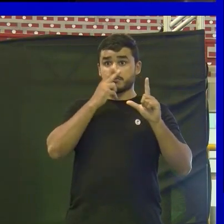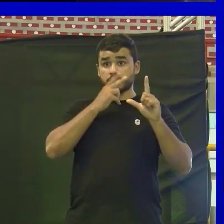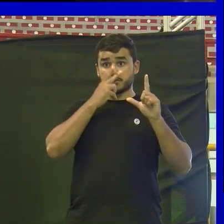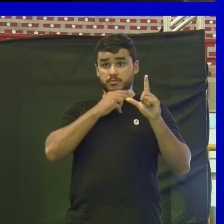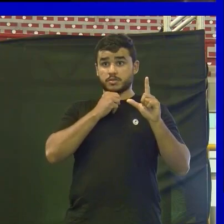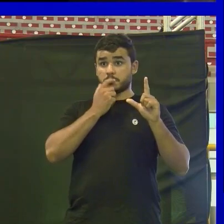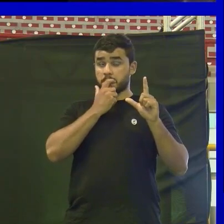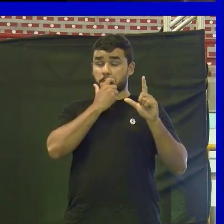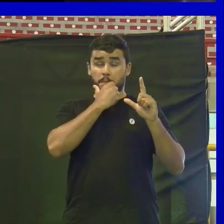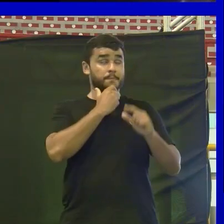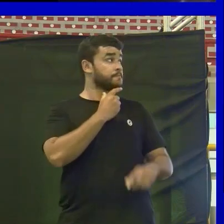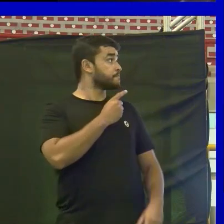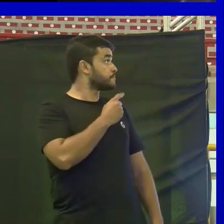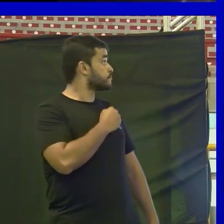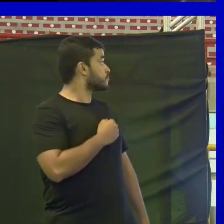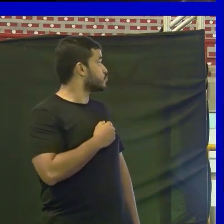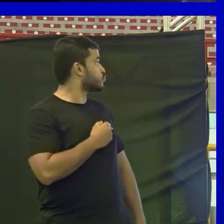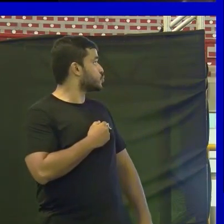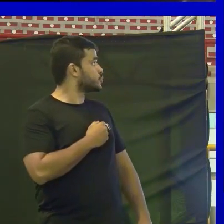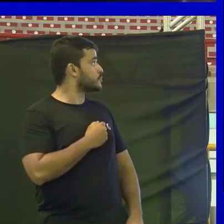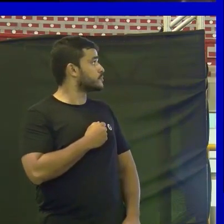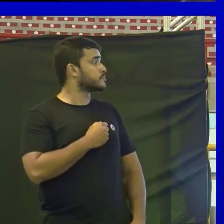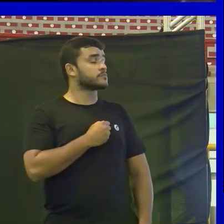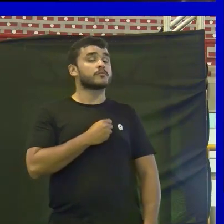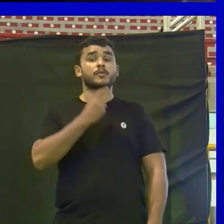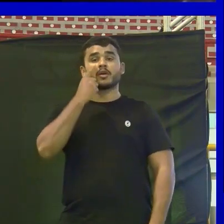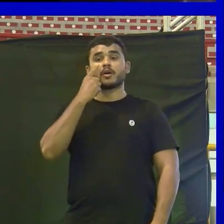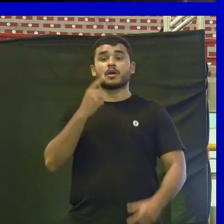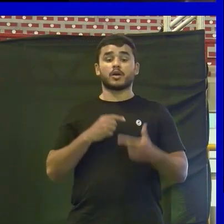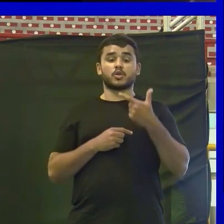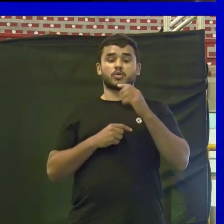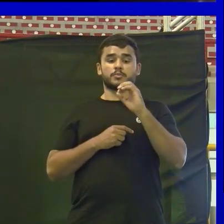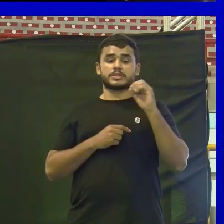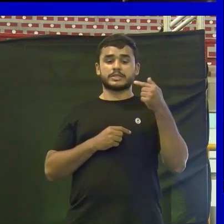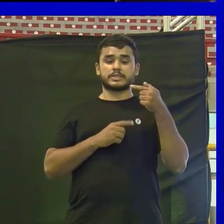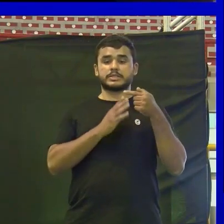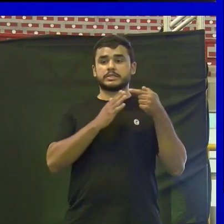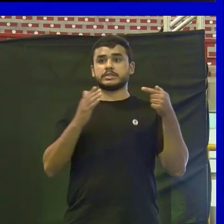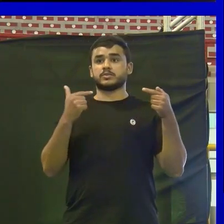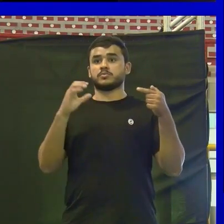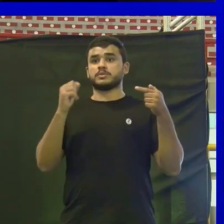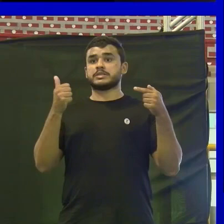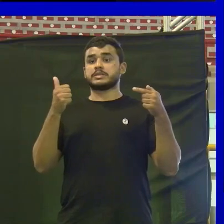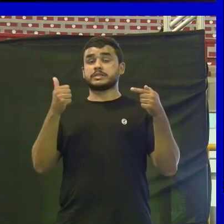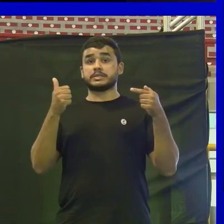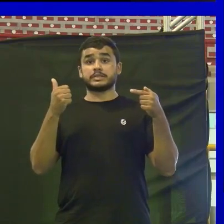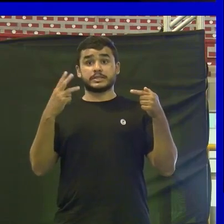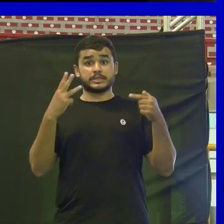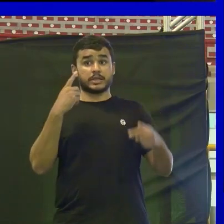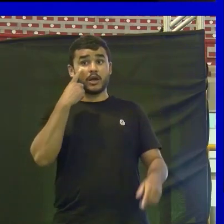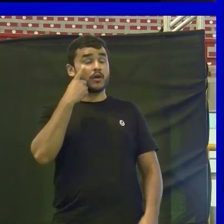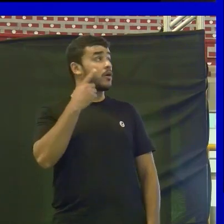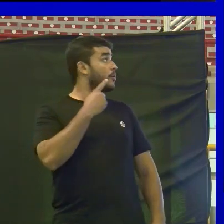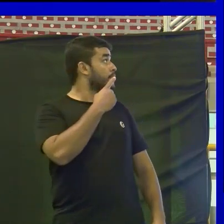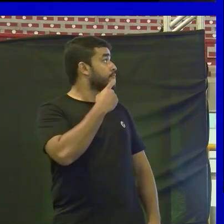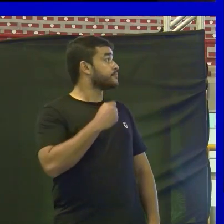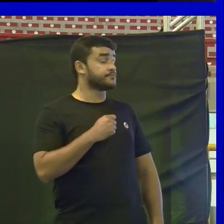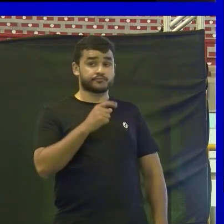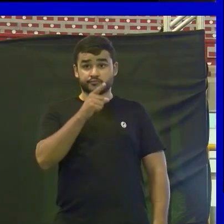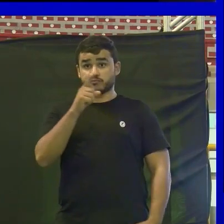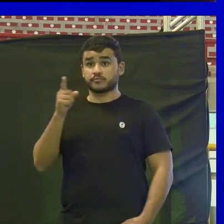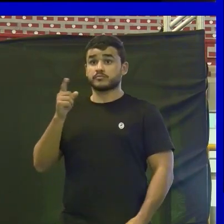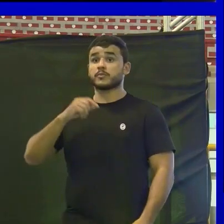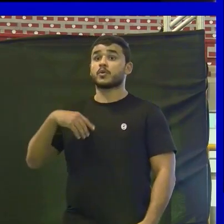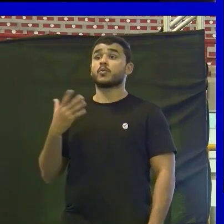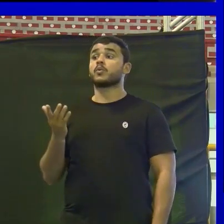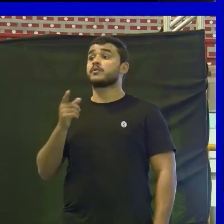percentual de brasileiros conectados à internet em 2013, tá? Nós temos aqui pessoas que são apaixonados